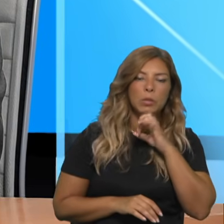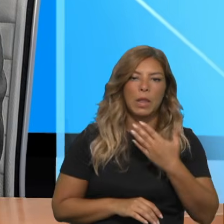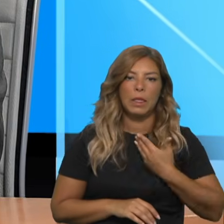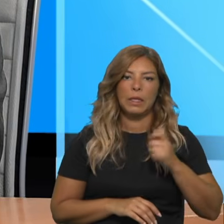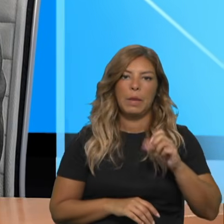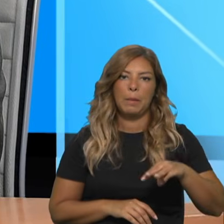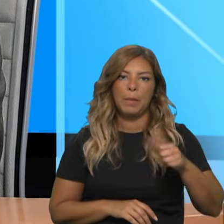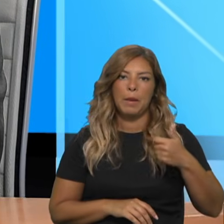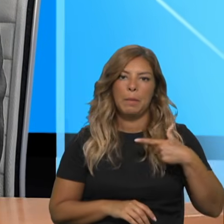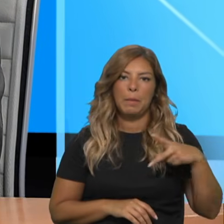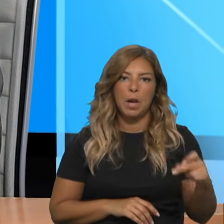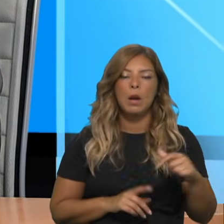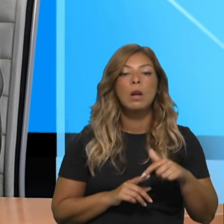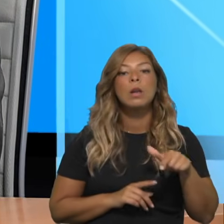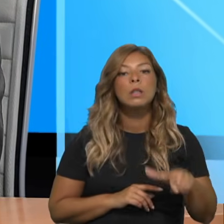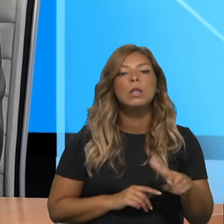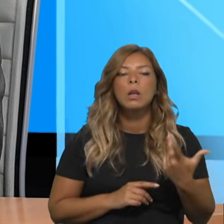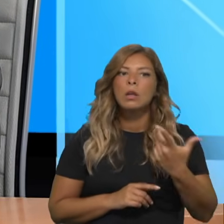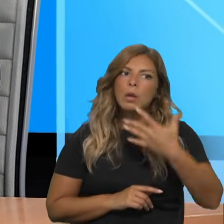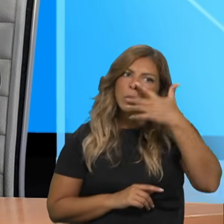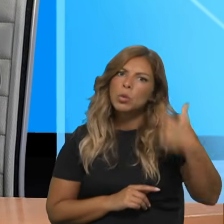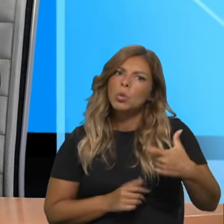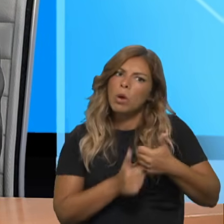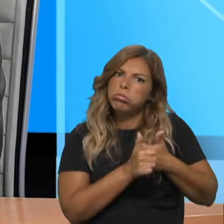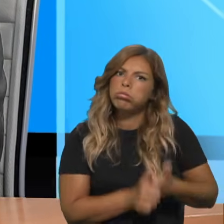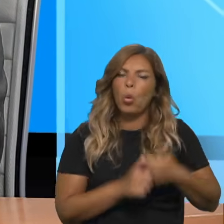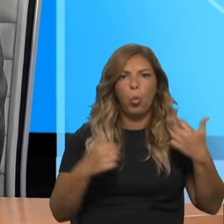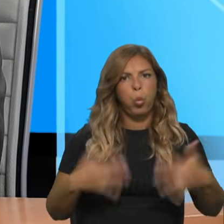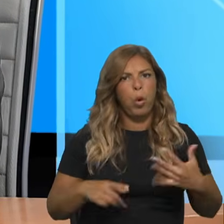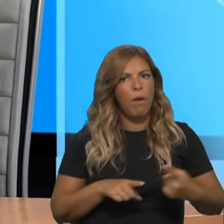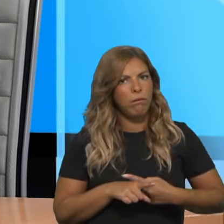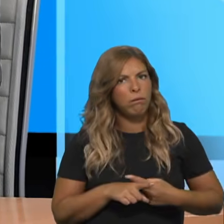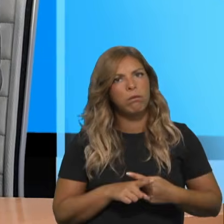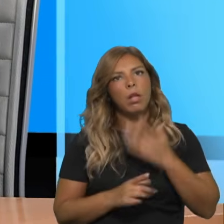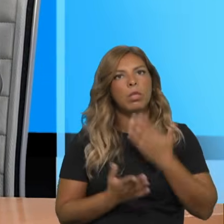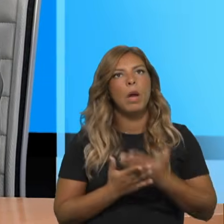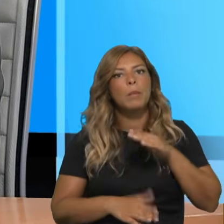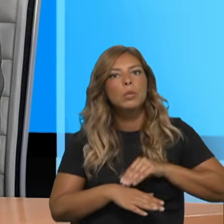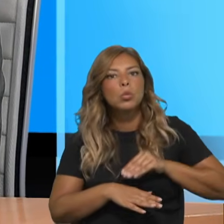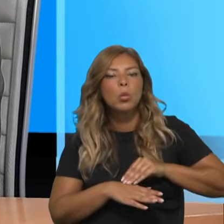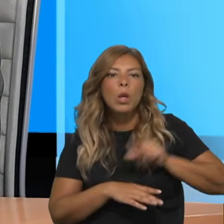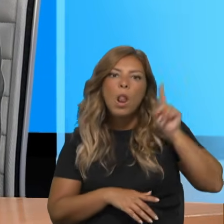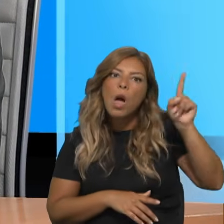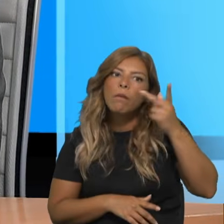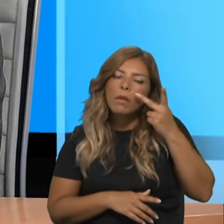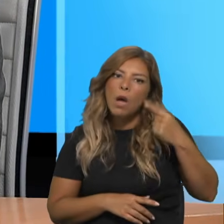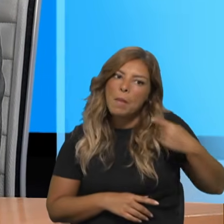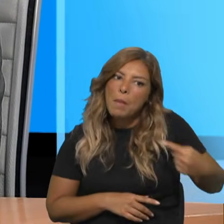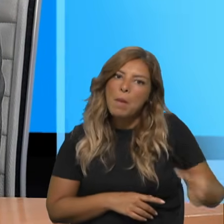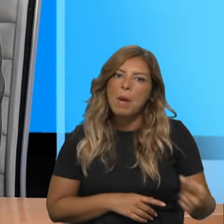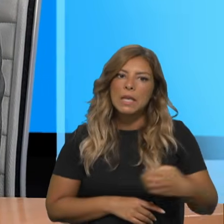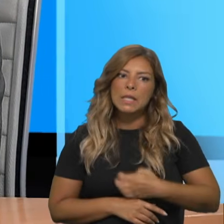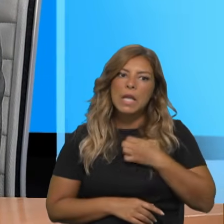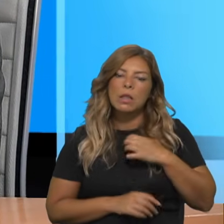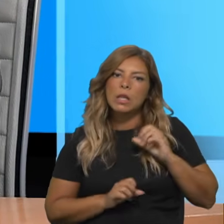Juliace, que é de facto uma pessoa fidedigna, quer dizer, que nos transmite uma testemunha local, é uma testemunha local que nos transmite realmente o que